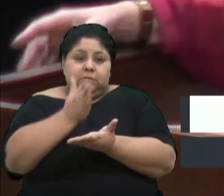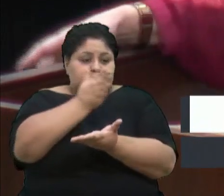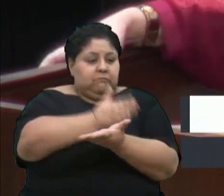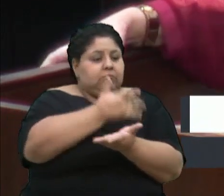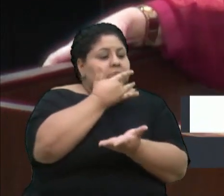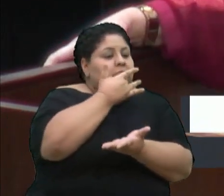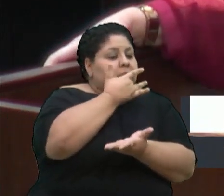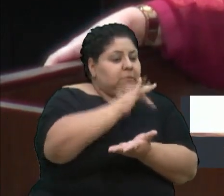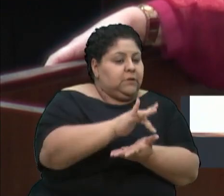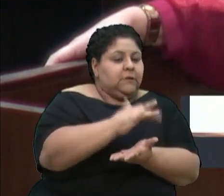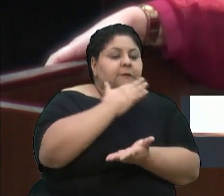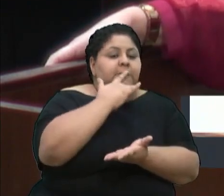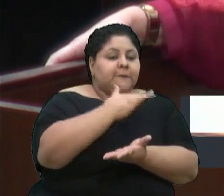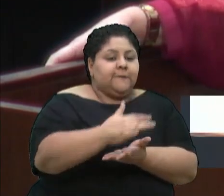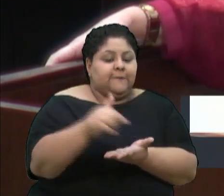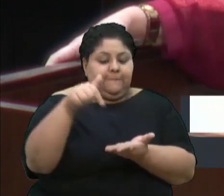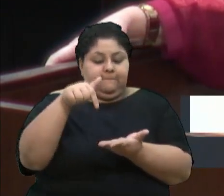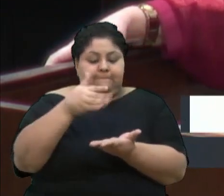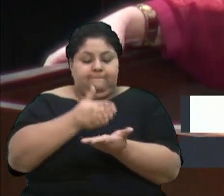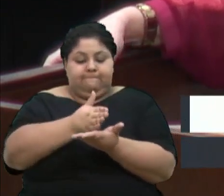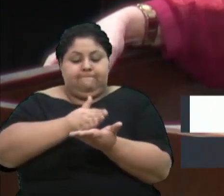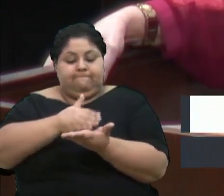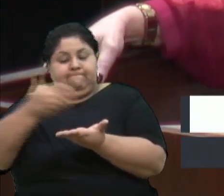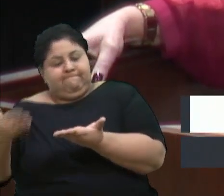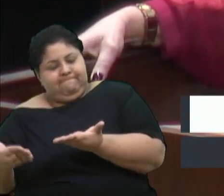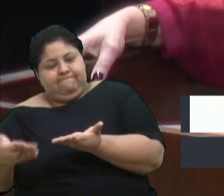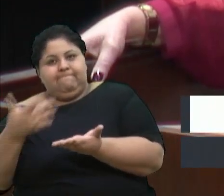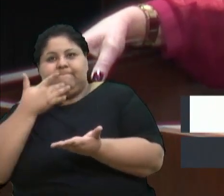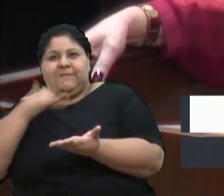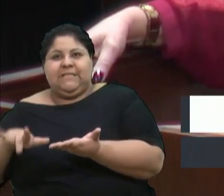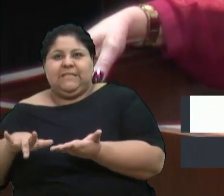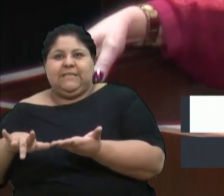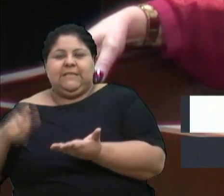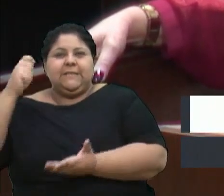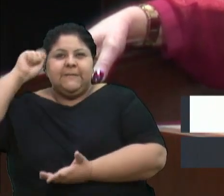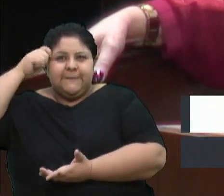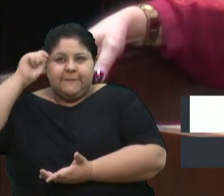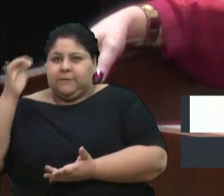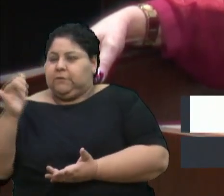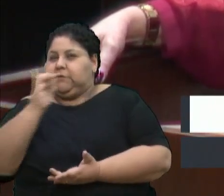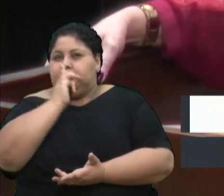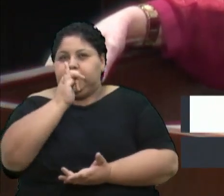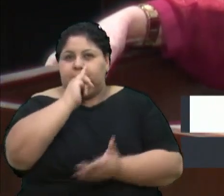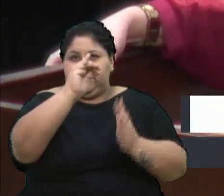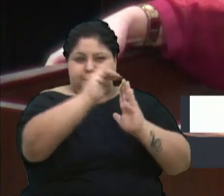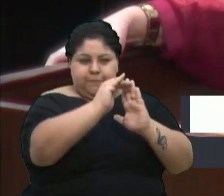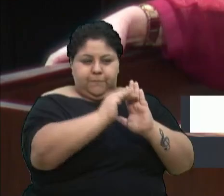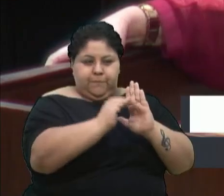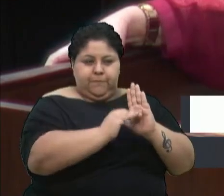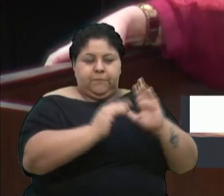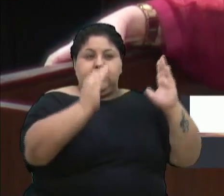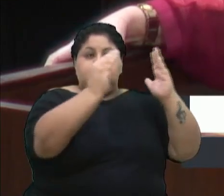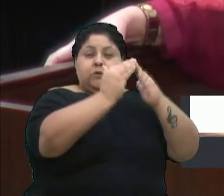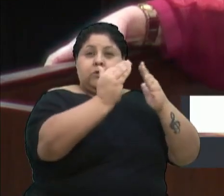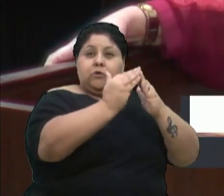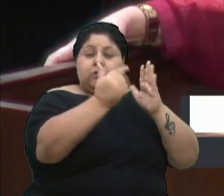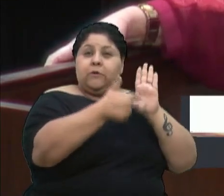crianças brancas e crianças negras. Por exemplo, um dado em relação à moradia mostra